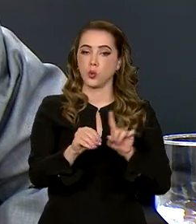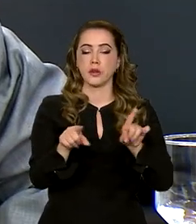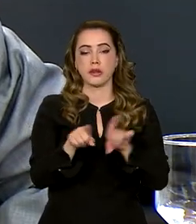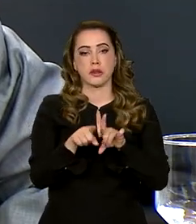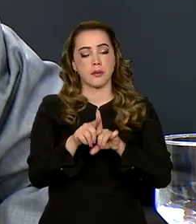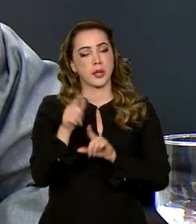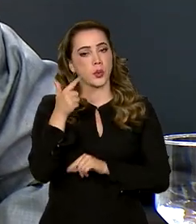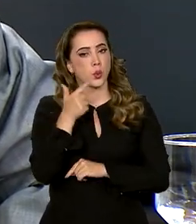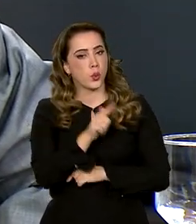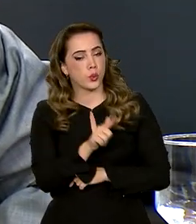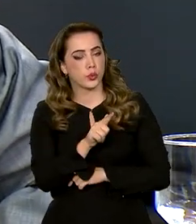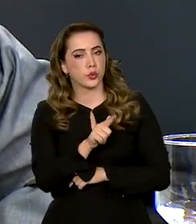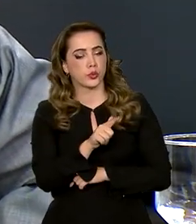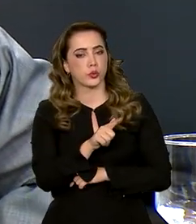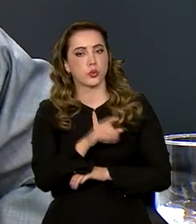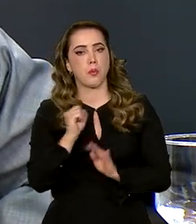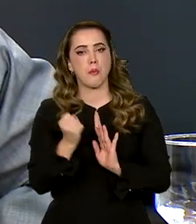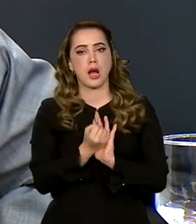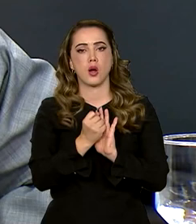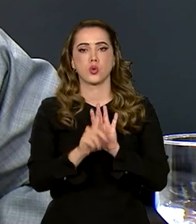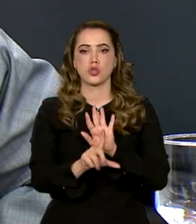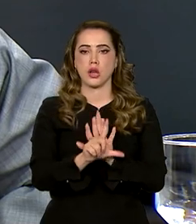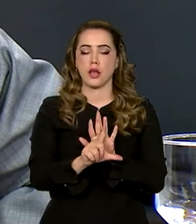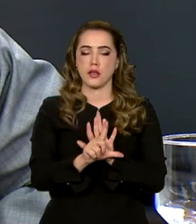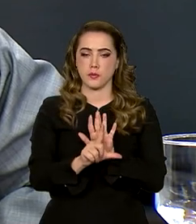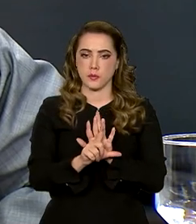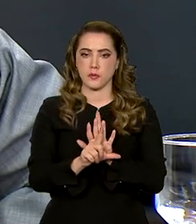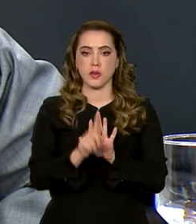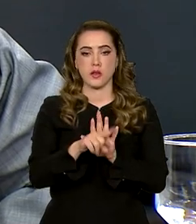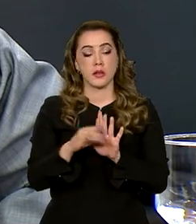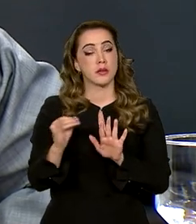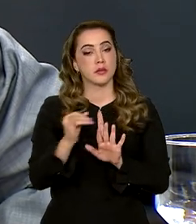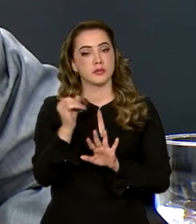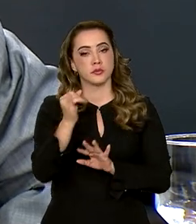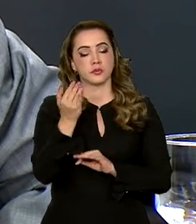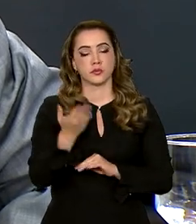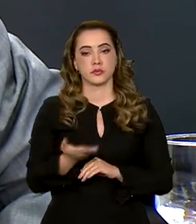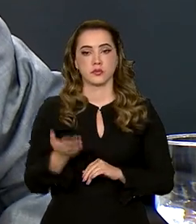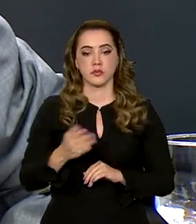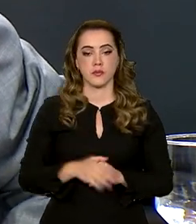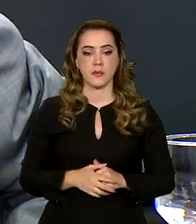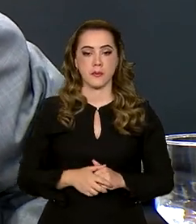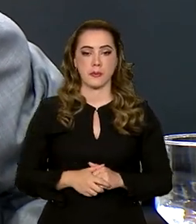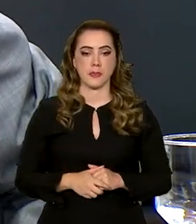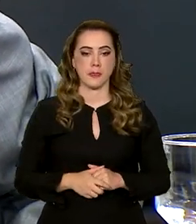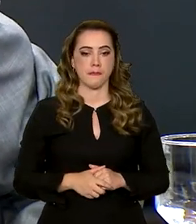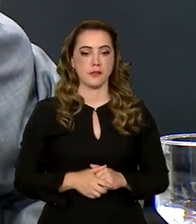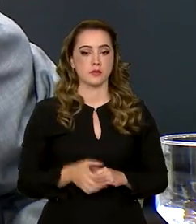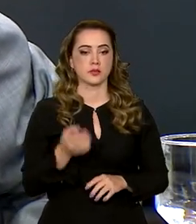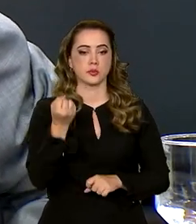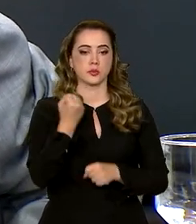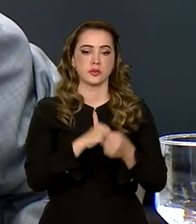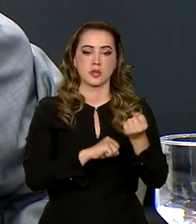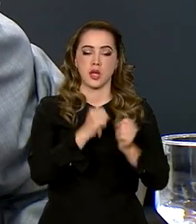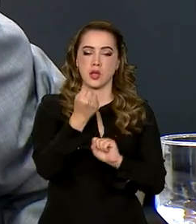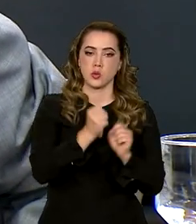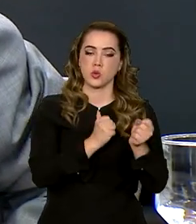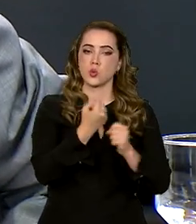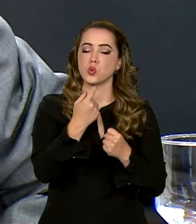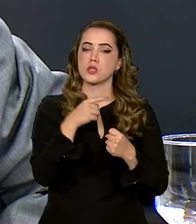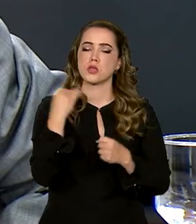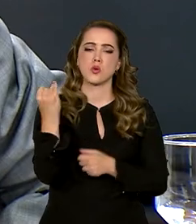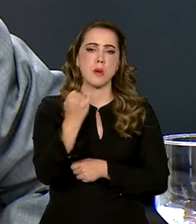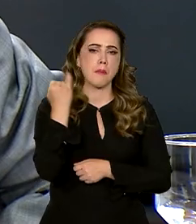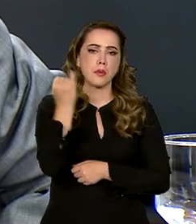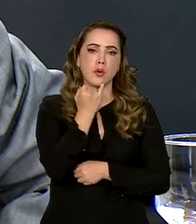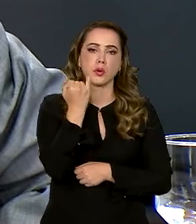também outro marco regulatório importante, a indústria num grande programa